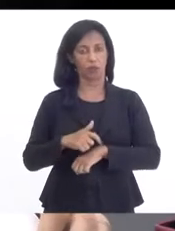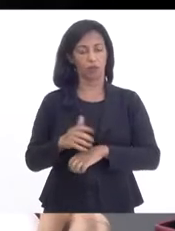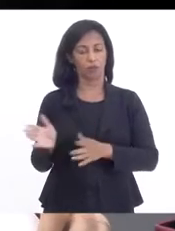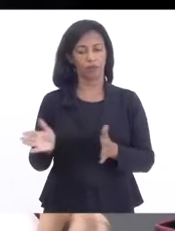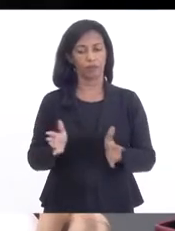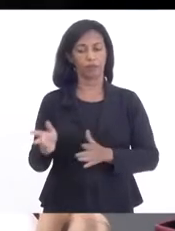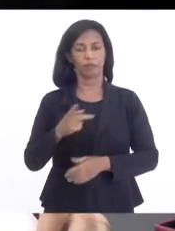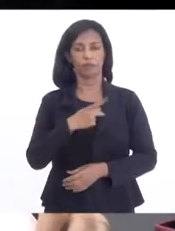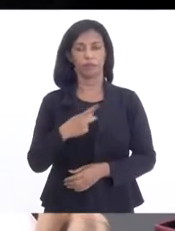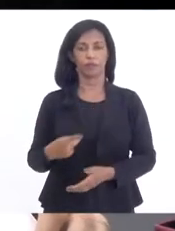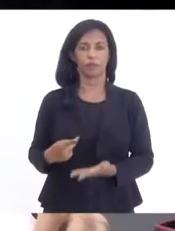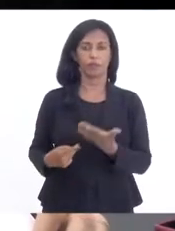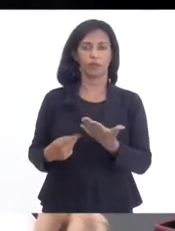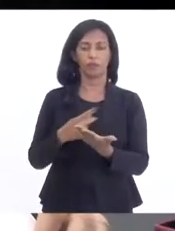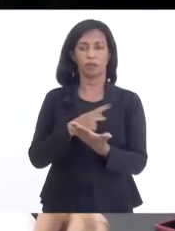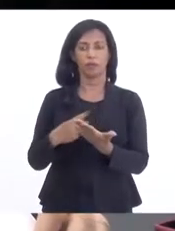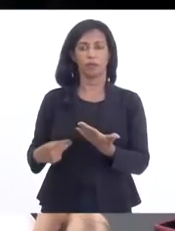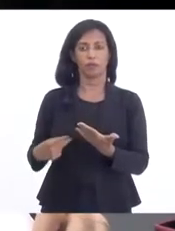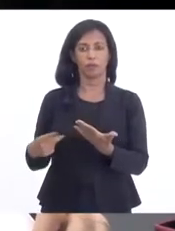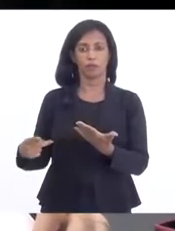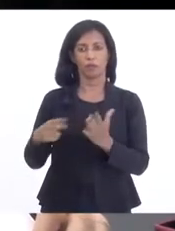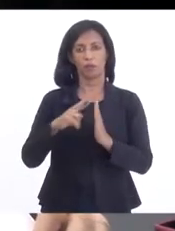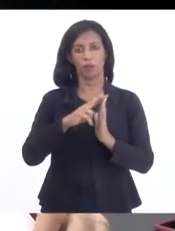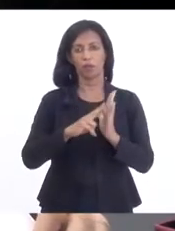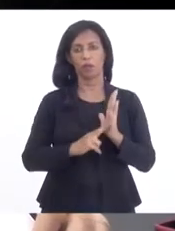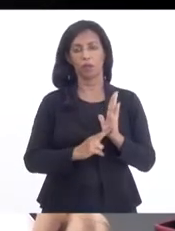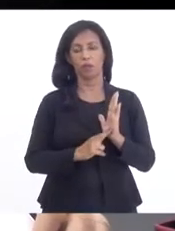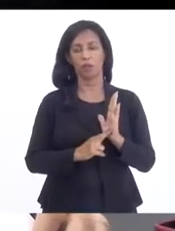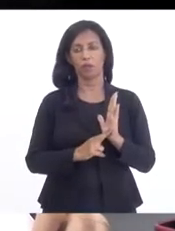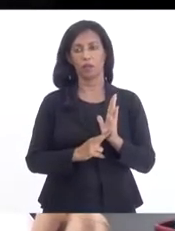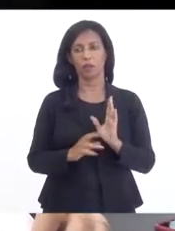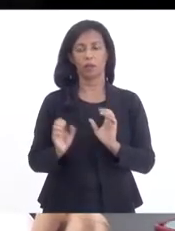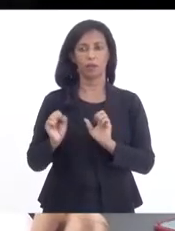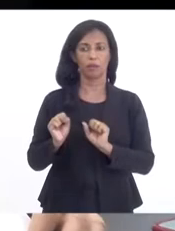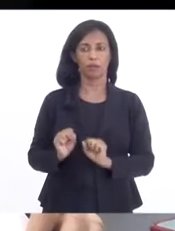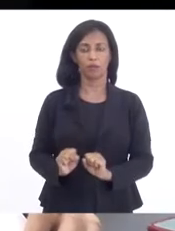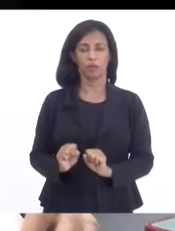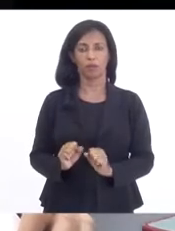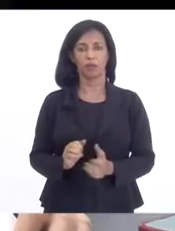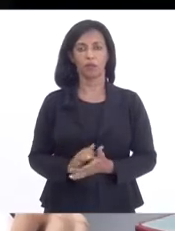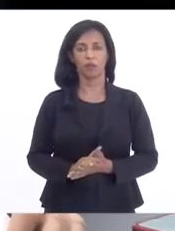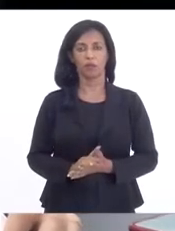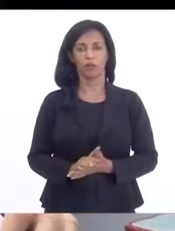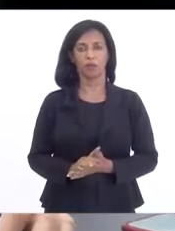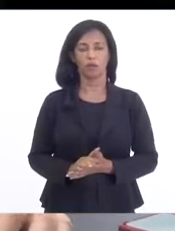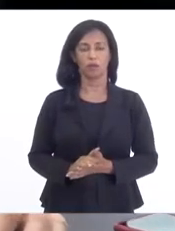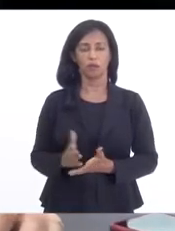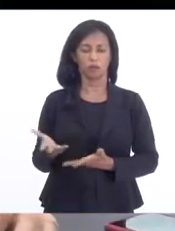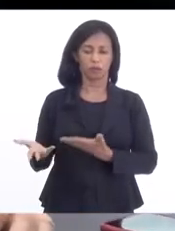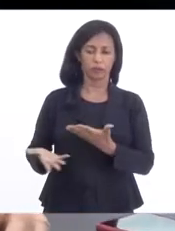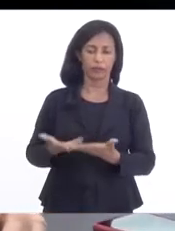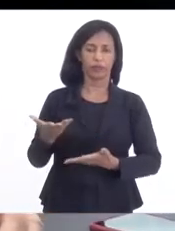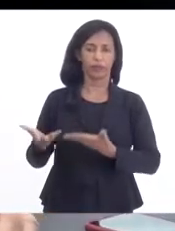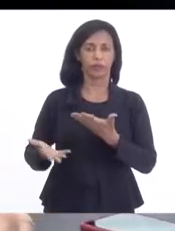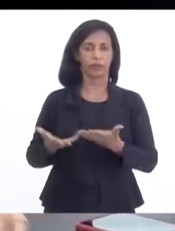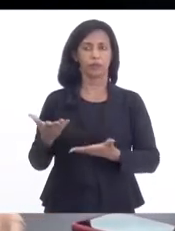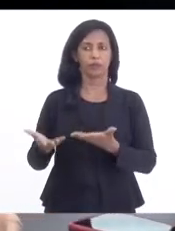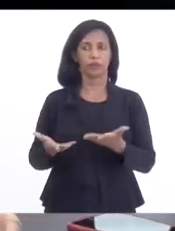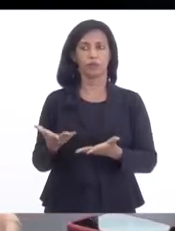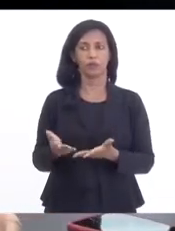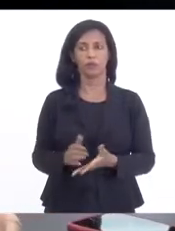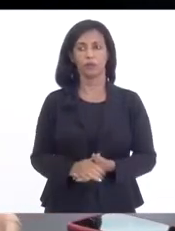presidência, para que o presidente relator possa promover